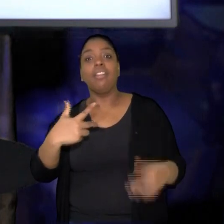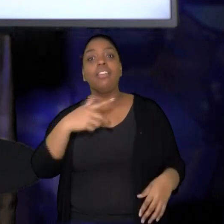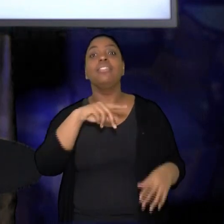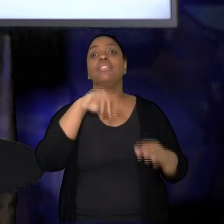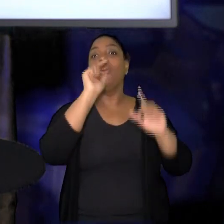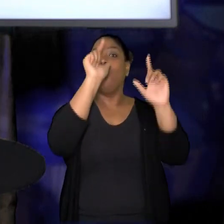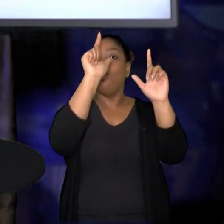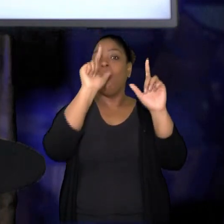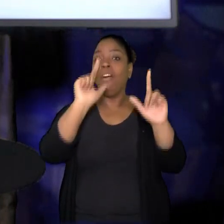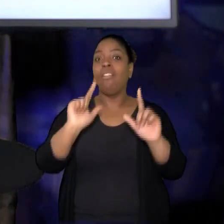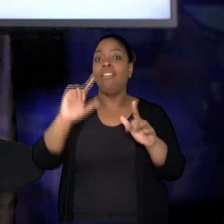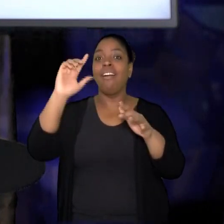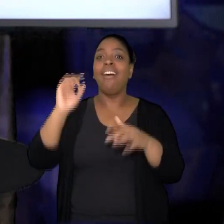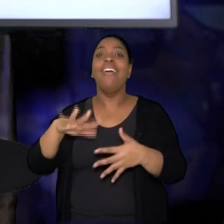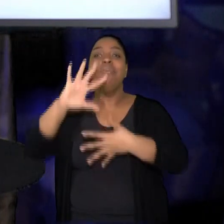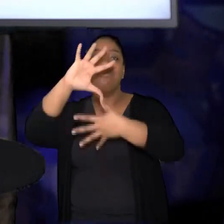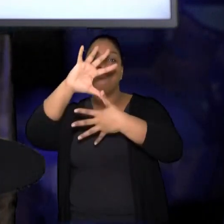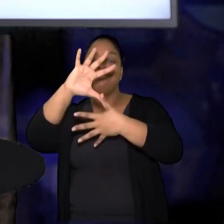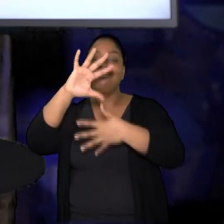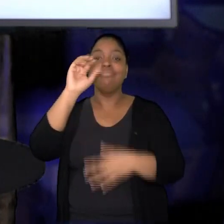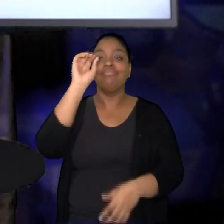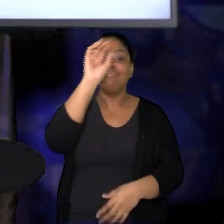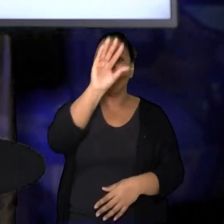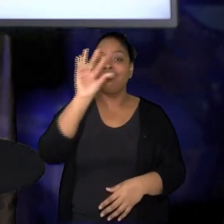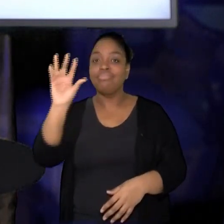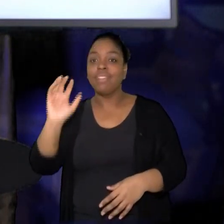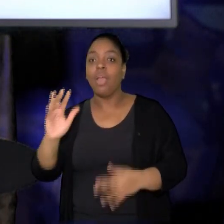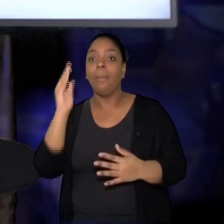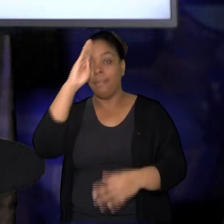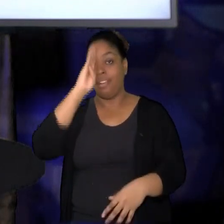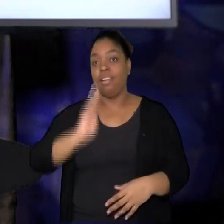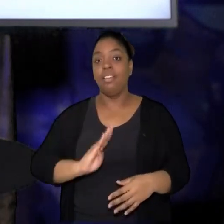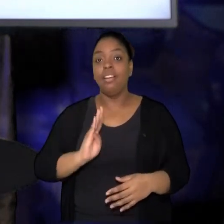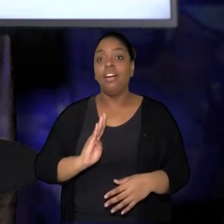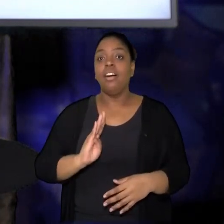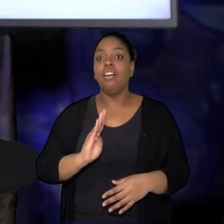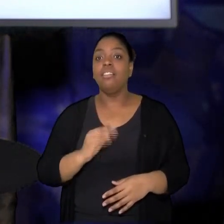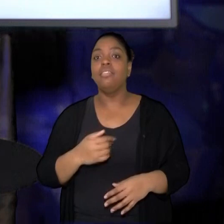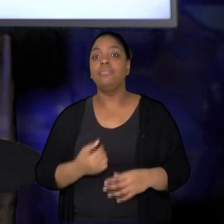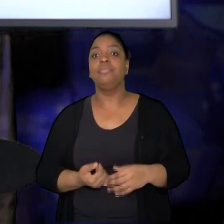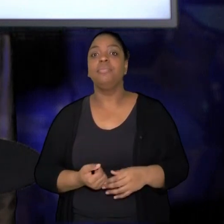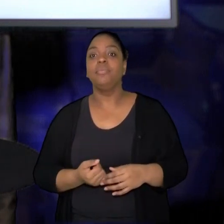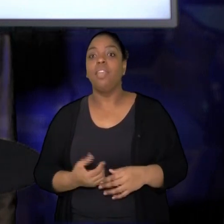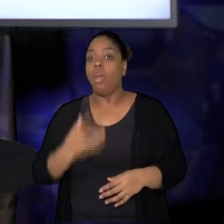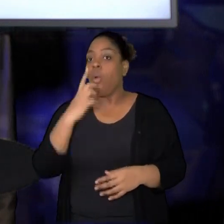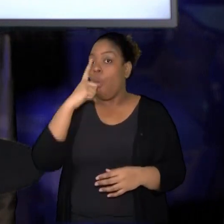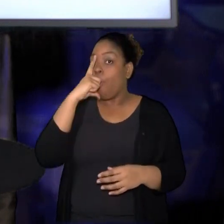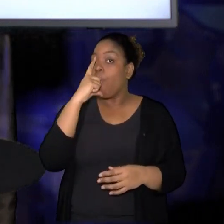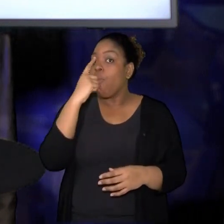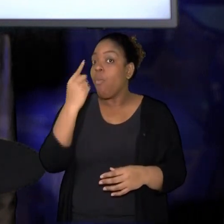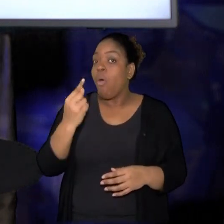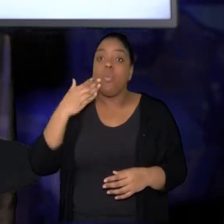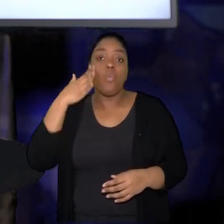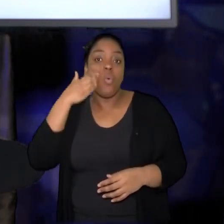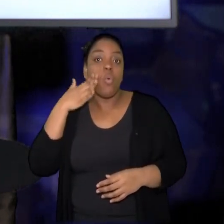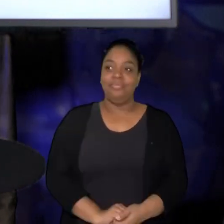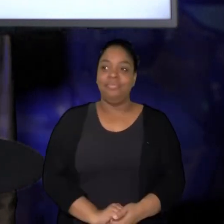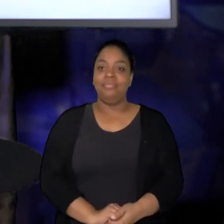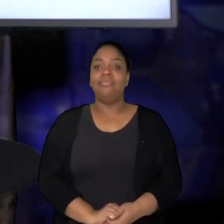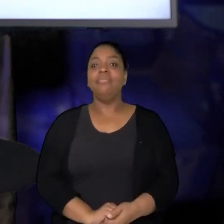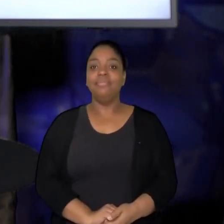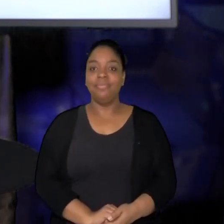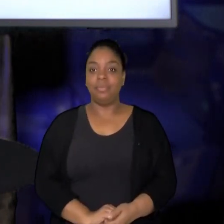país. Por exemplo, enquanto o Boto e o Curupira são lendas muito comuns no norte do